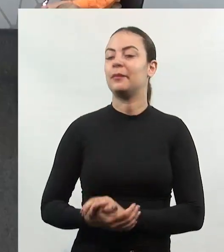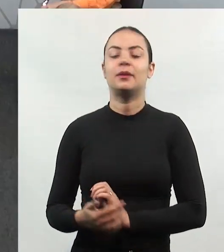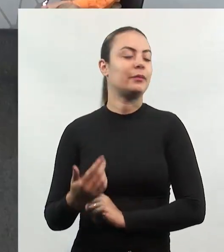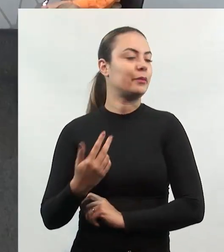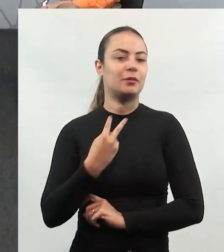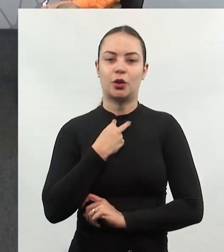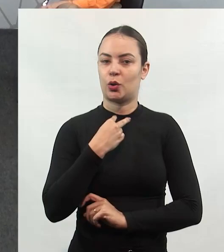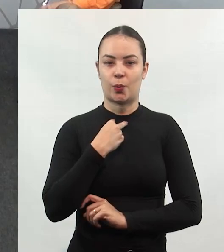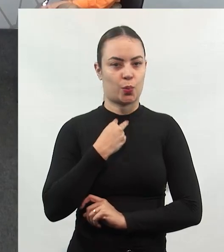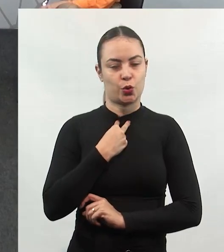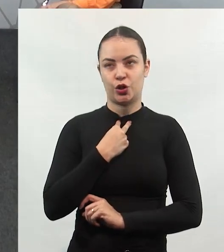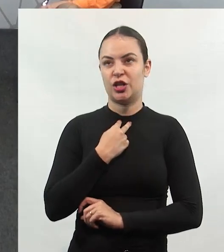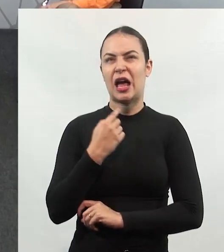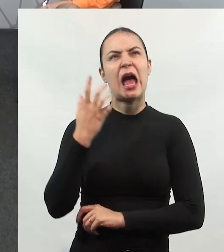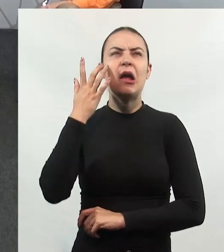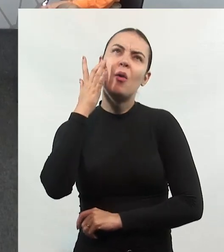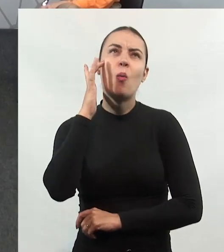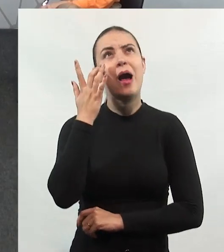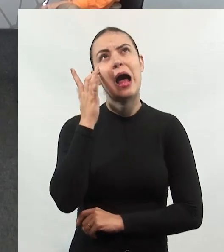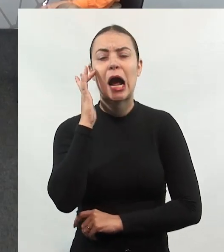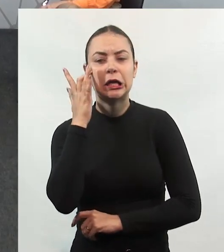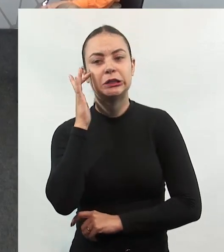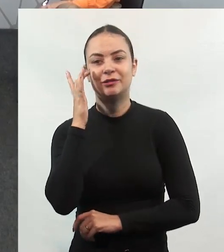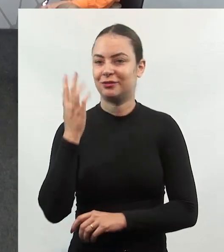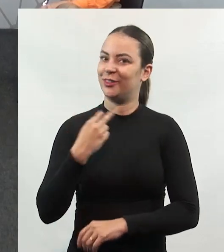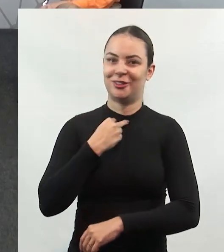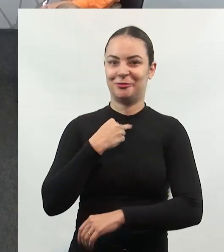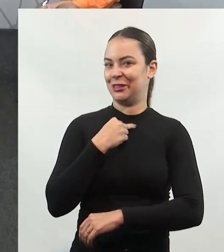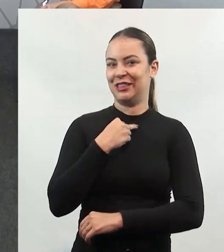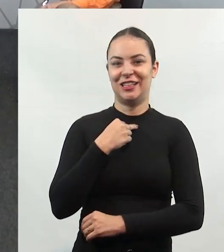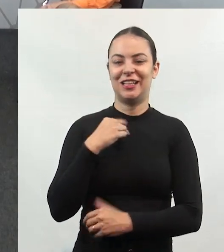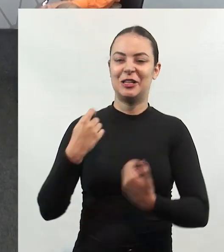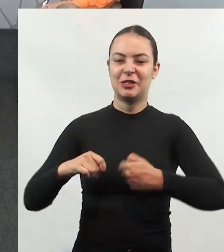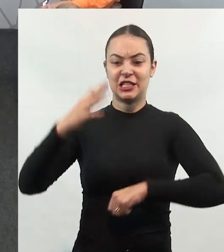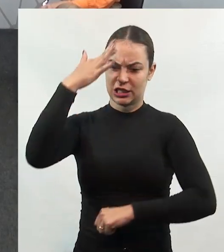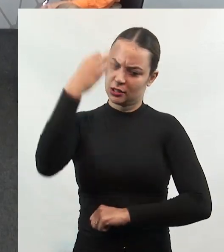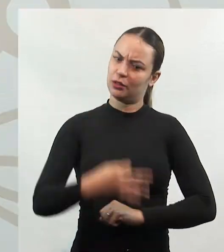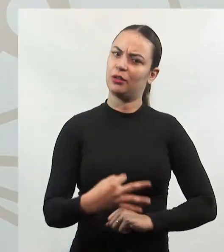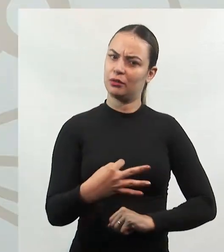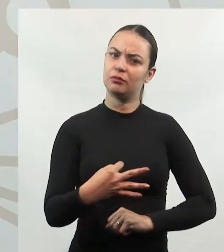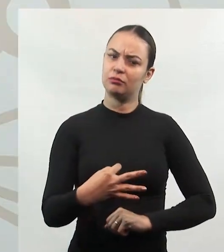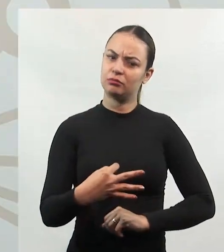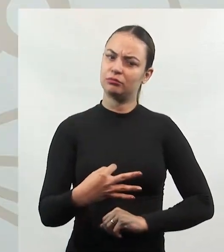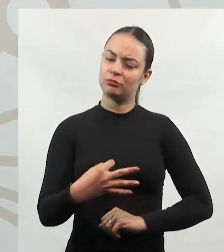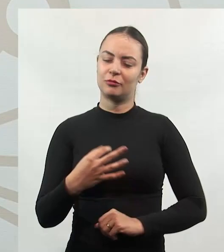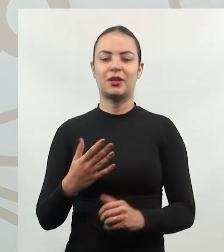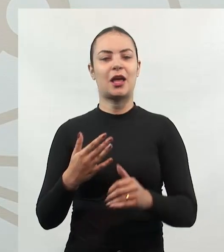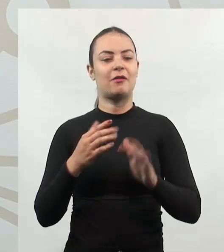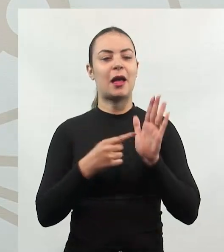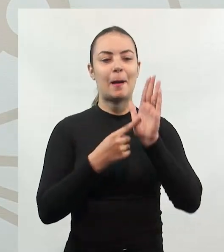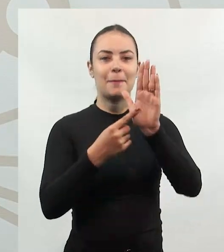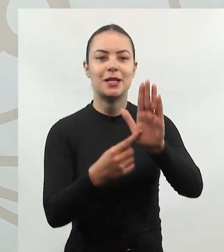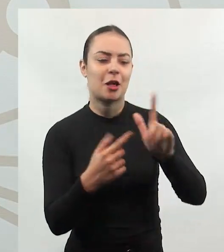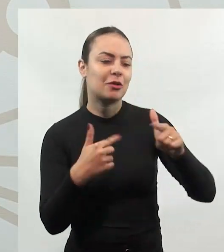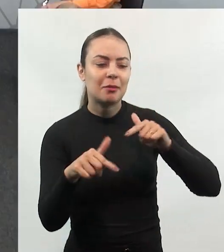ficava pensando, meu Deus do céu, o outro grupo vai lá e inventou alguma coisa, e a gente ficava pensando Ele em como... estimulava a criatividade. Era muito através legal. de se disputar